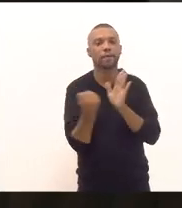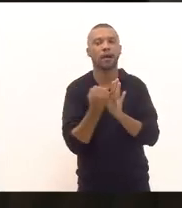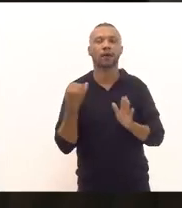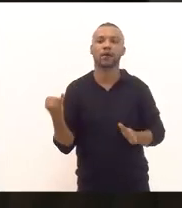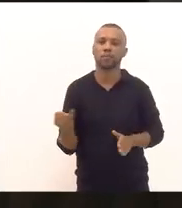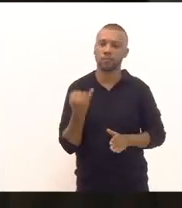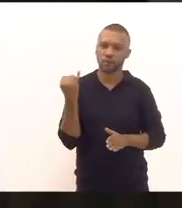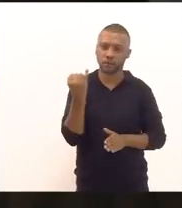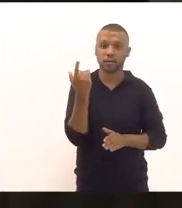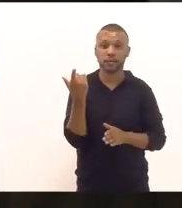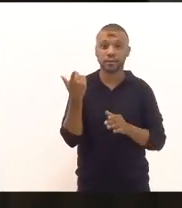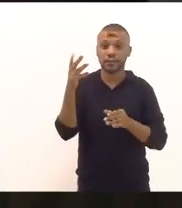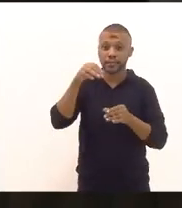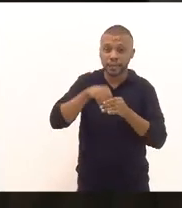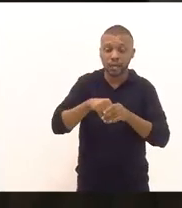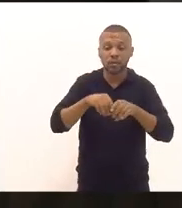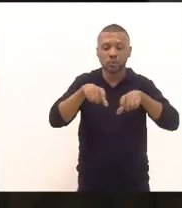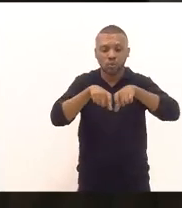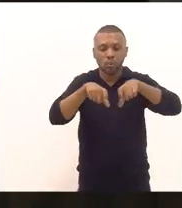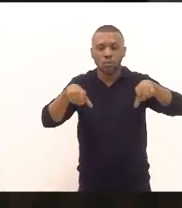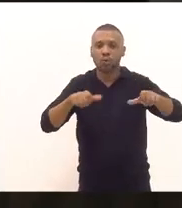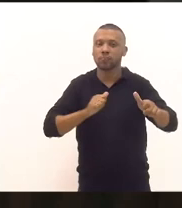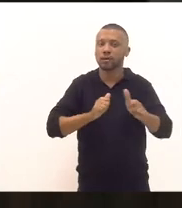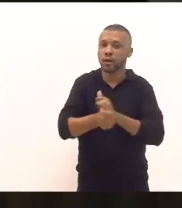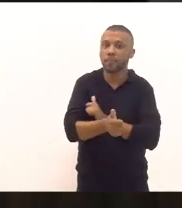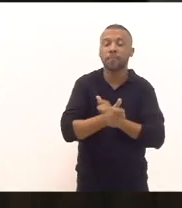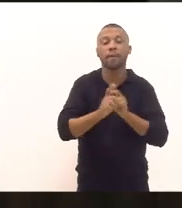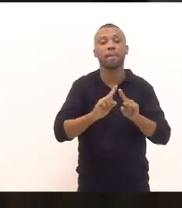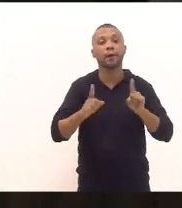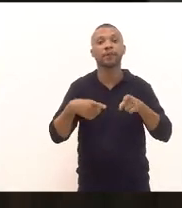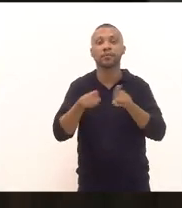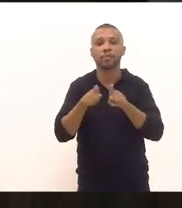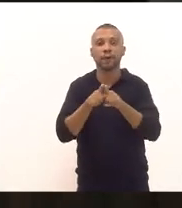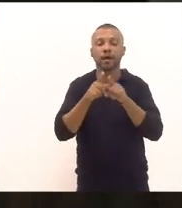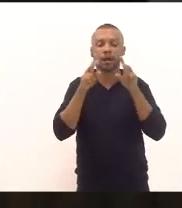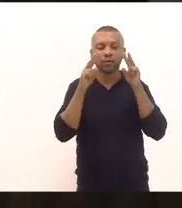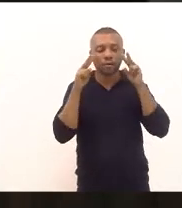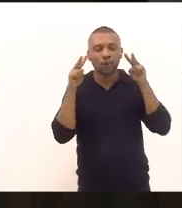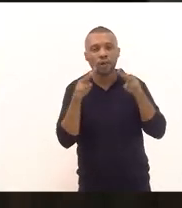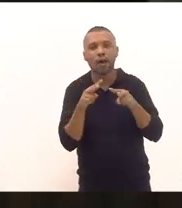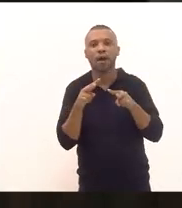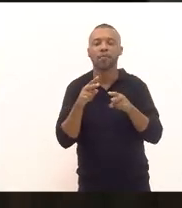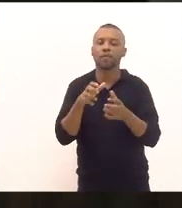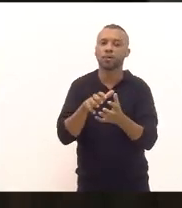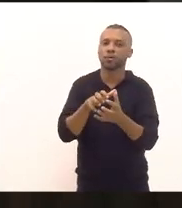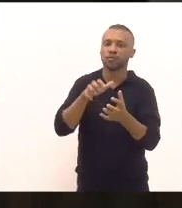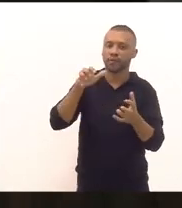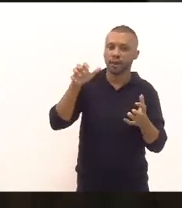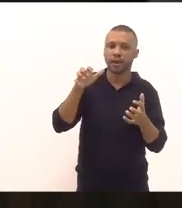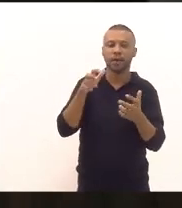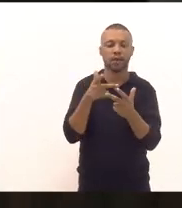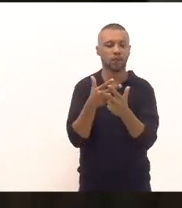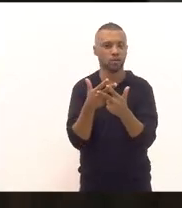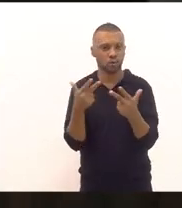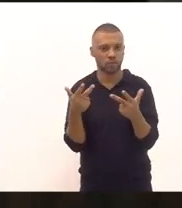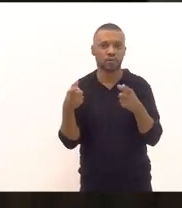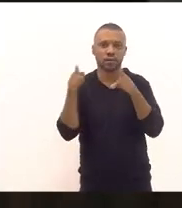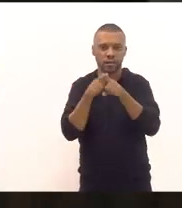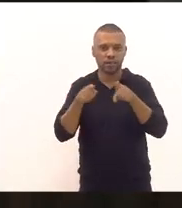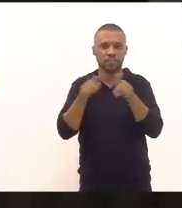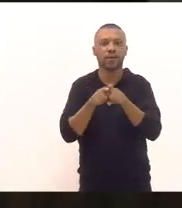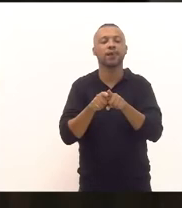não só dentro das quatro linhas mas também a Honrar nossos mais velhos das nossas mais velhas que e